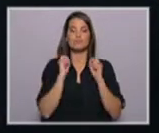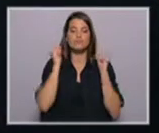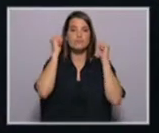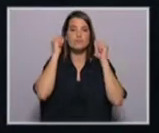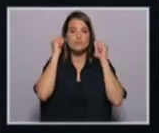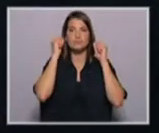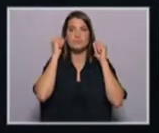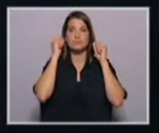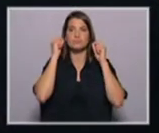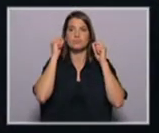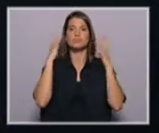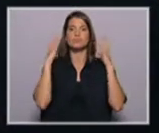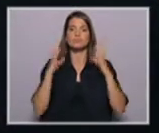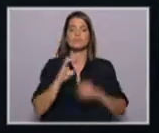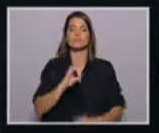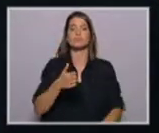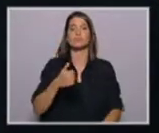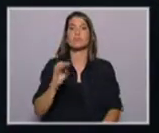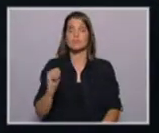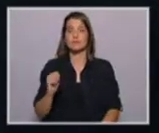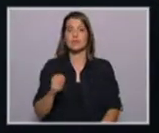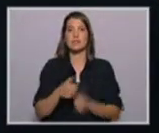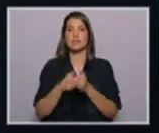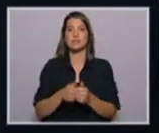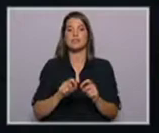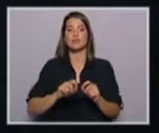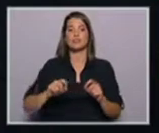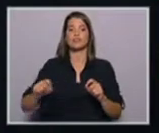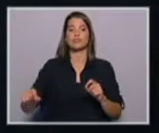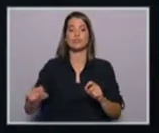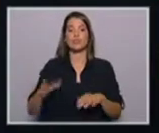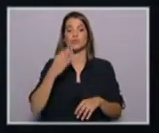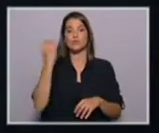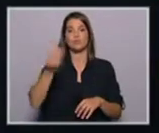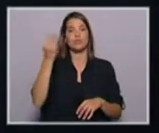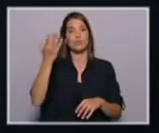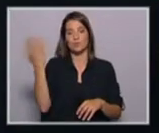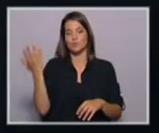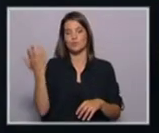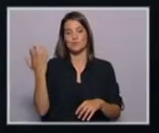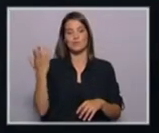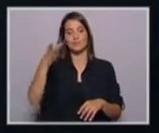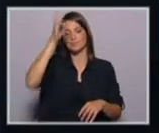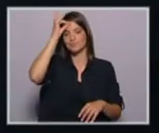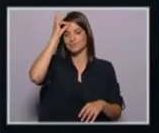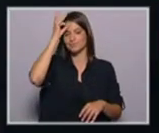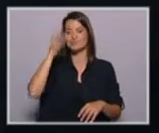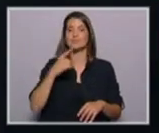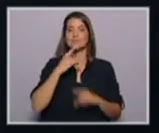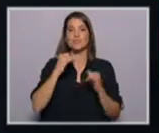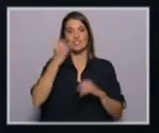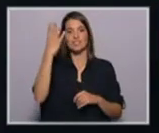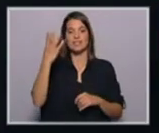nos auscultadores, o som da CBS, a seguir a transmissão do fabuloso, do inesquecível, ainda está vivo,